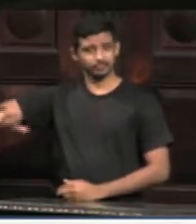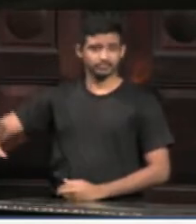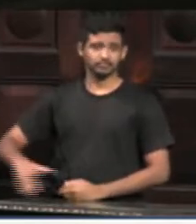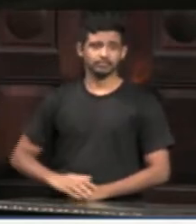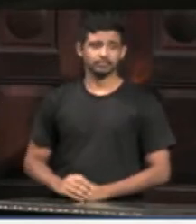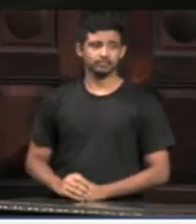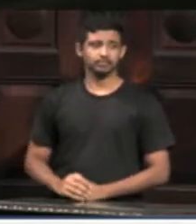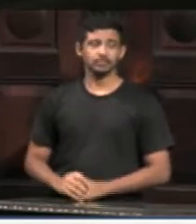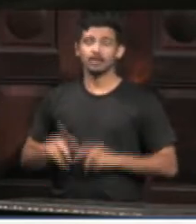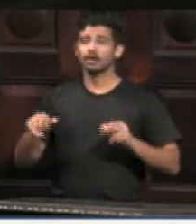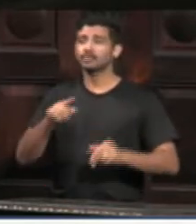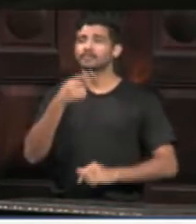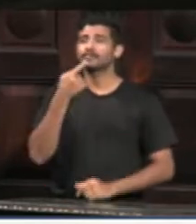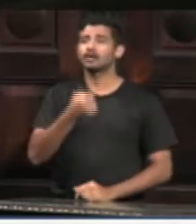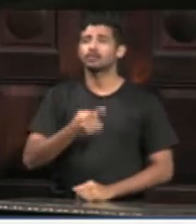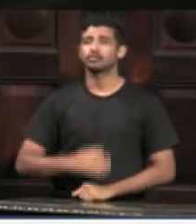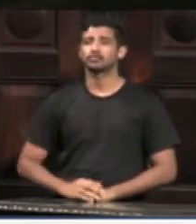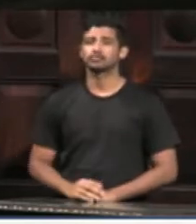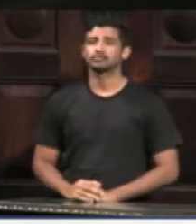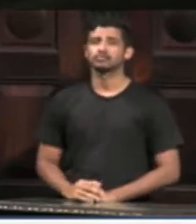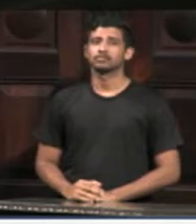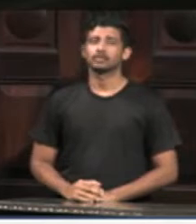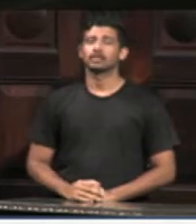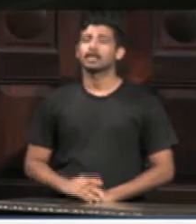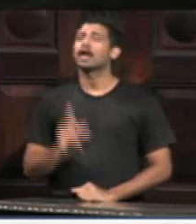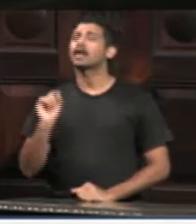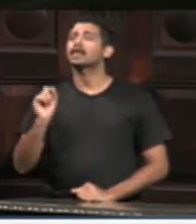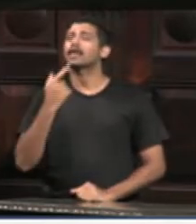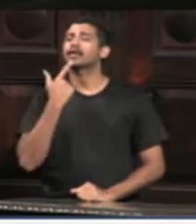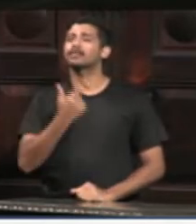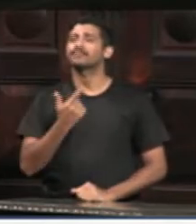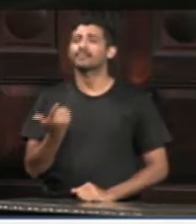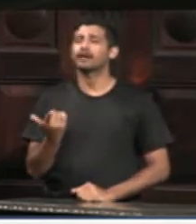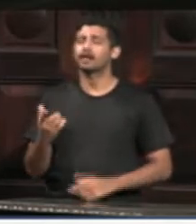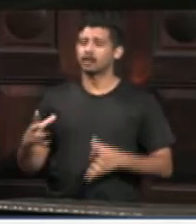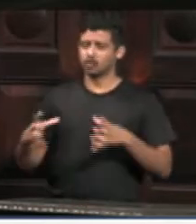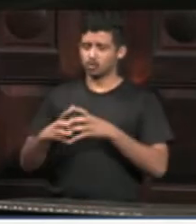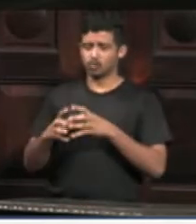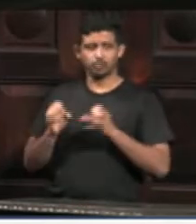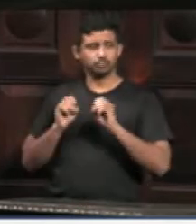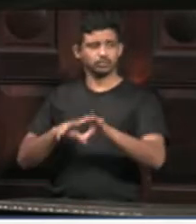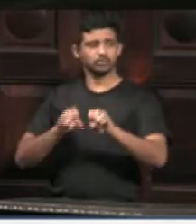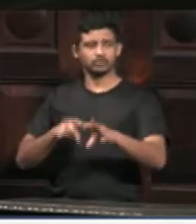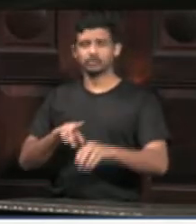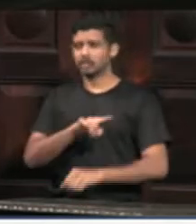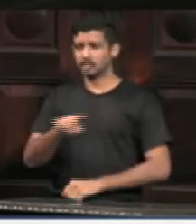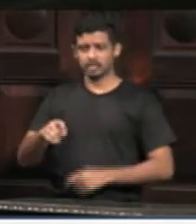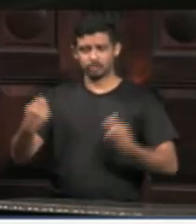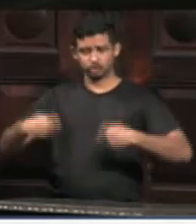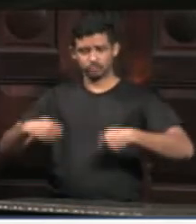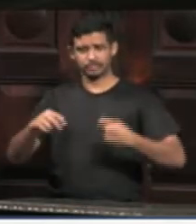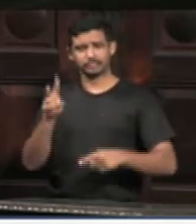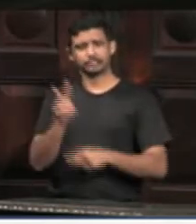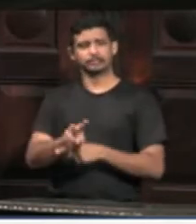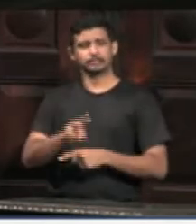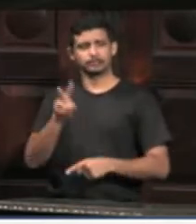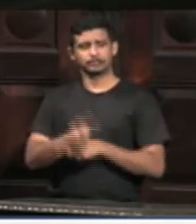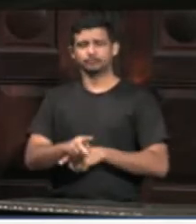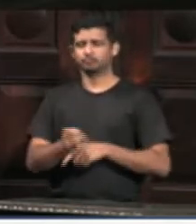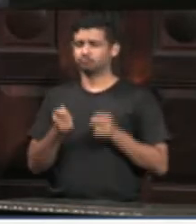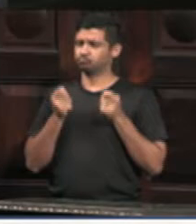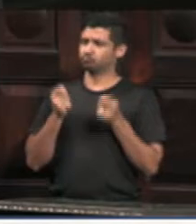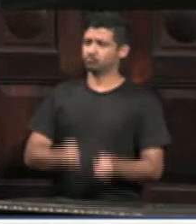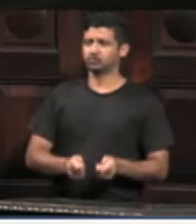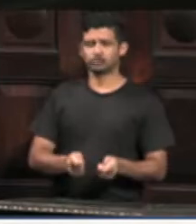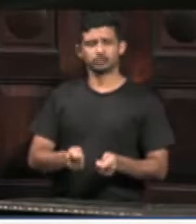disse, quem diz que a Comissão de Educação tem que defender rigorosamente